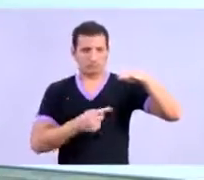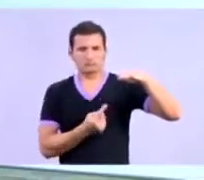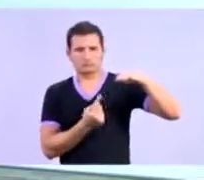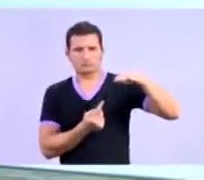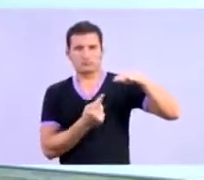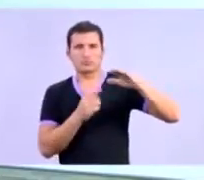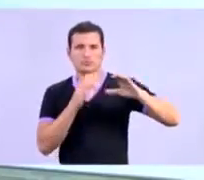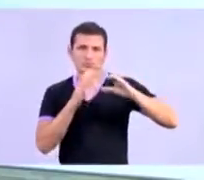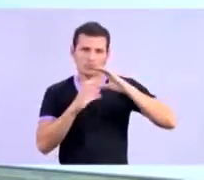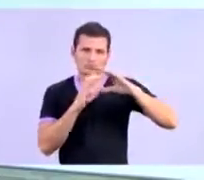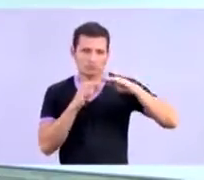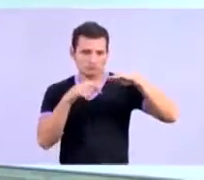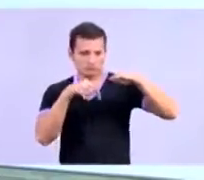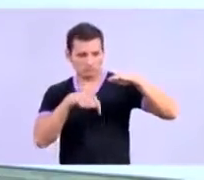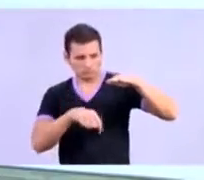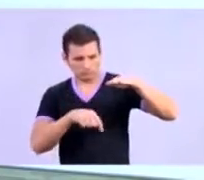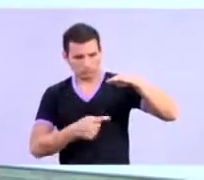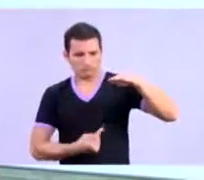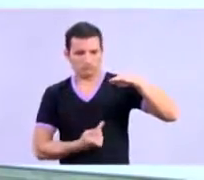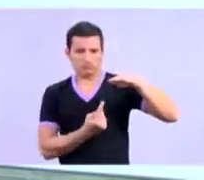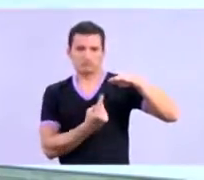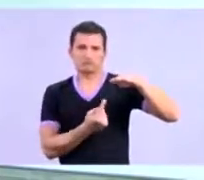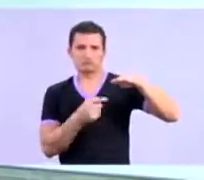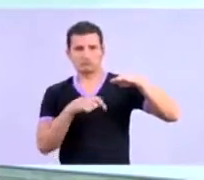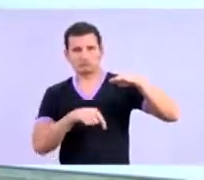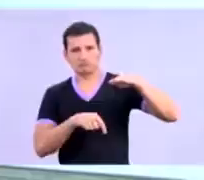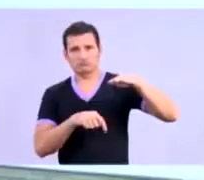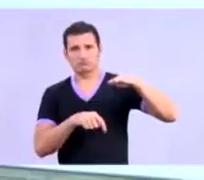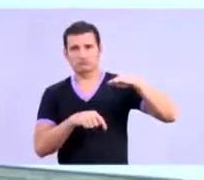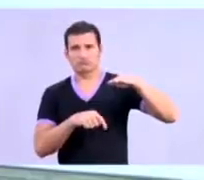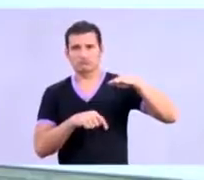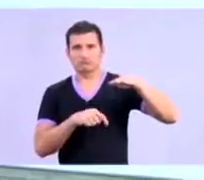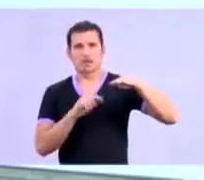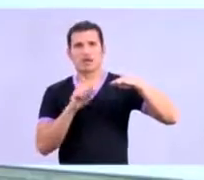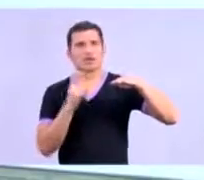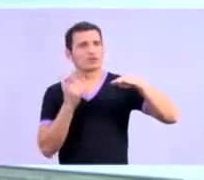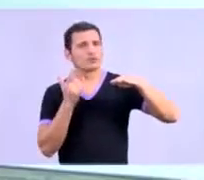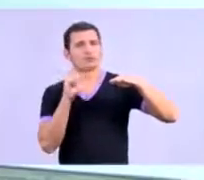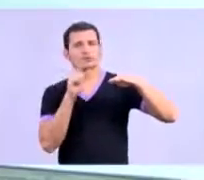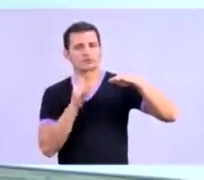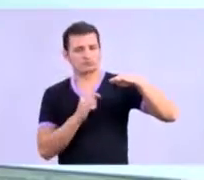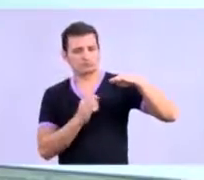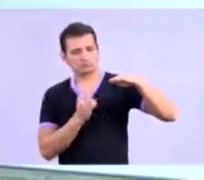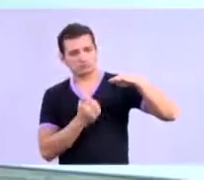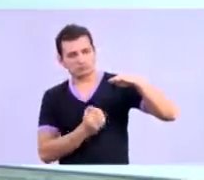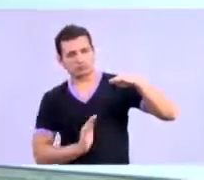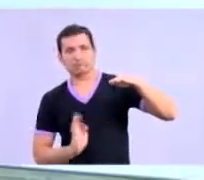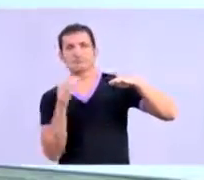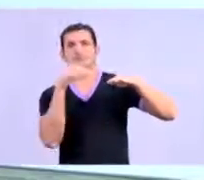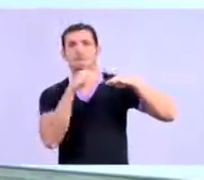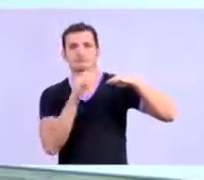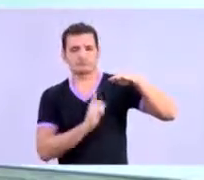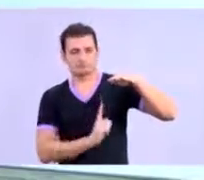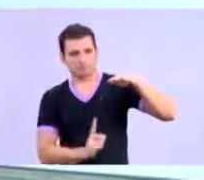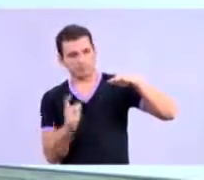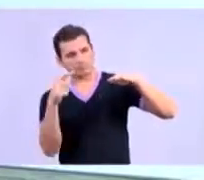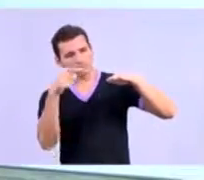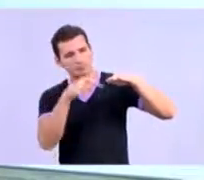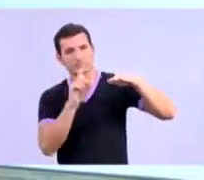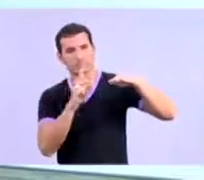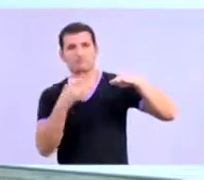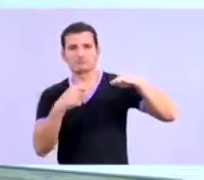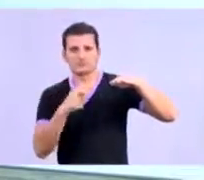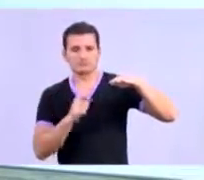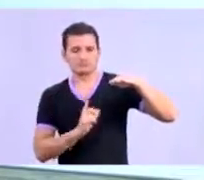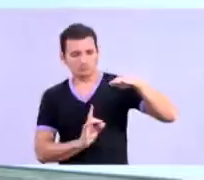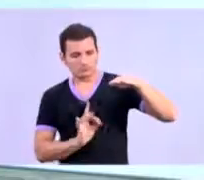não vai conseguir mandar informação para, por exemplo, 3 camadas acima diretamente. Ela precisa seguir todo o fluxo